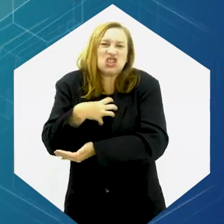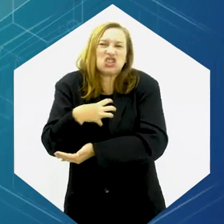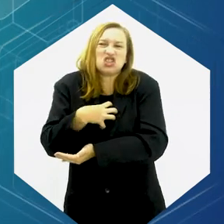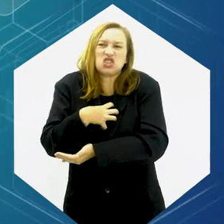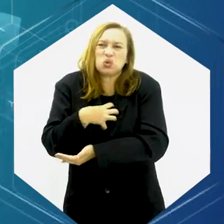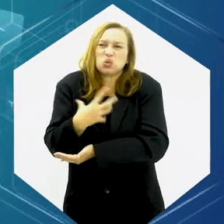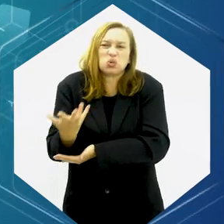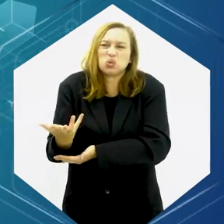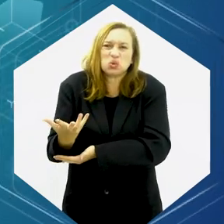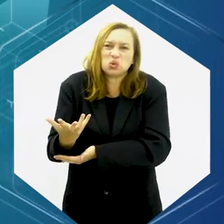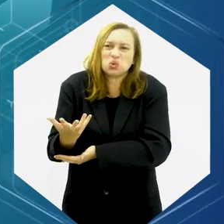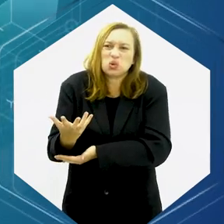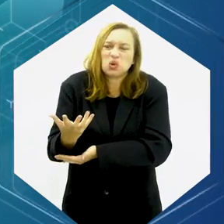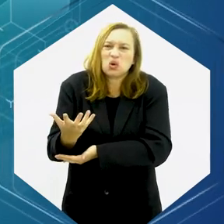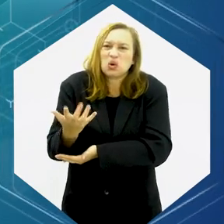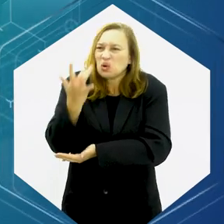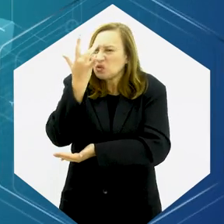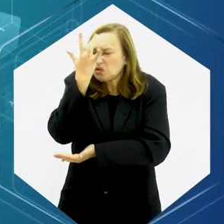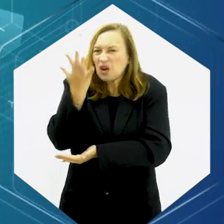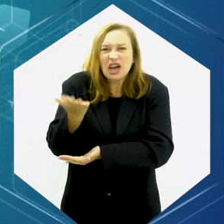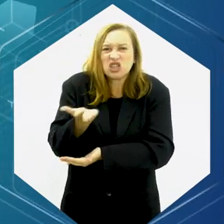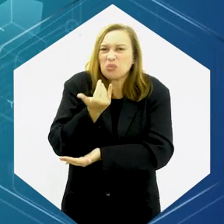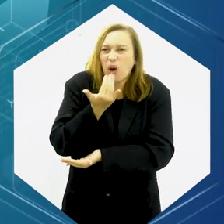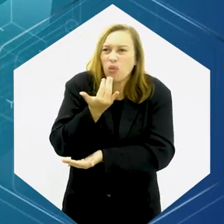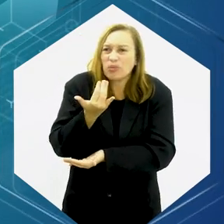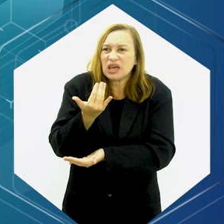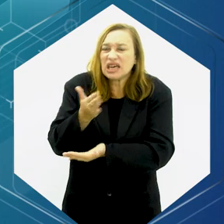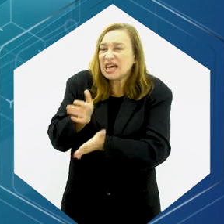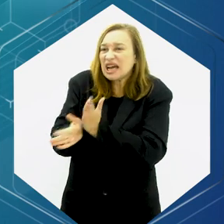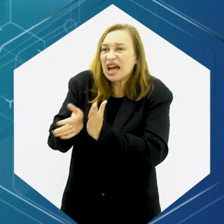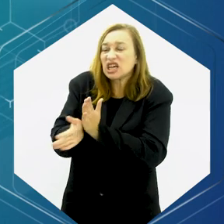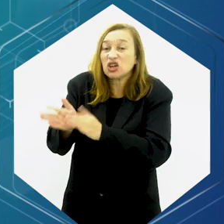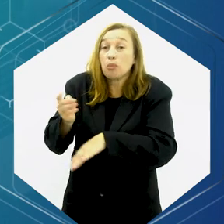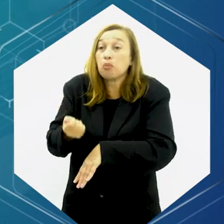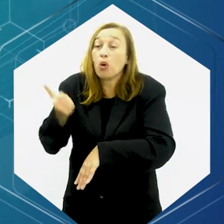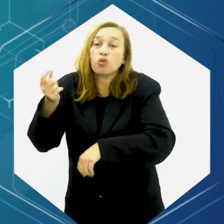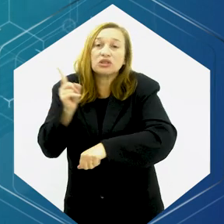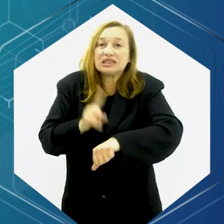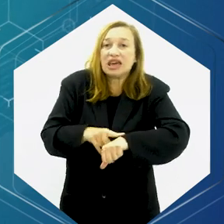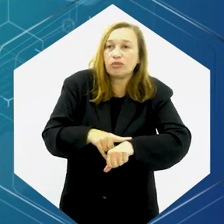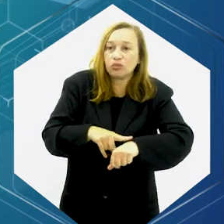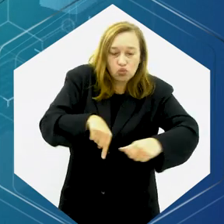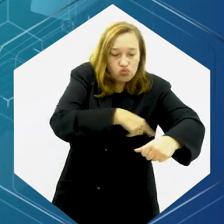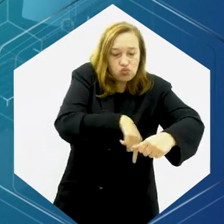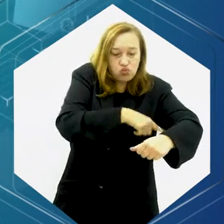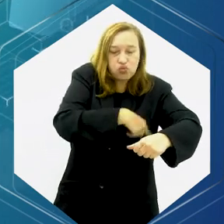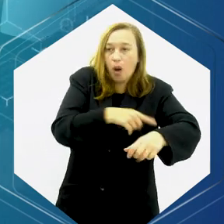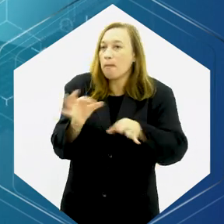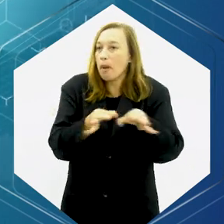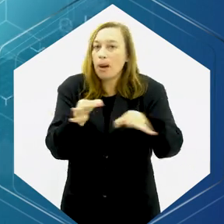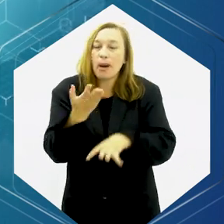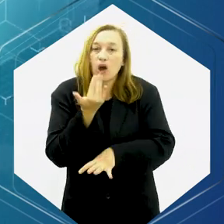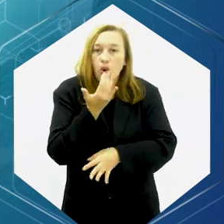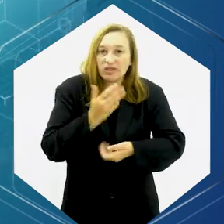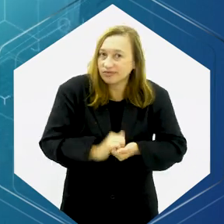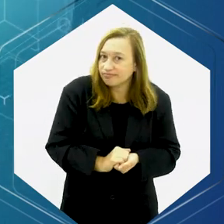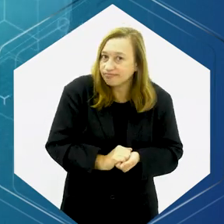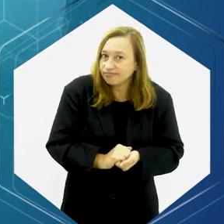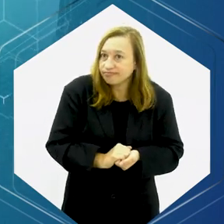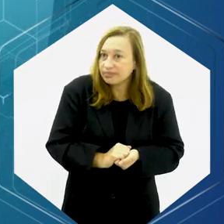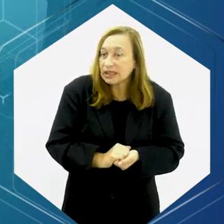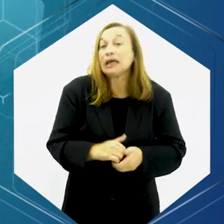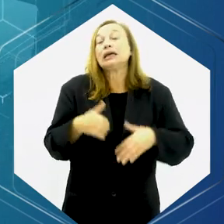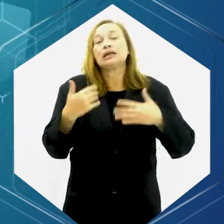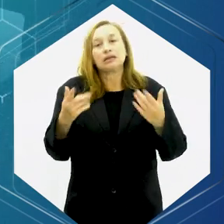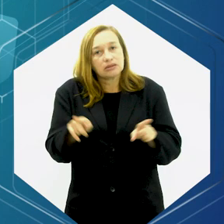sentido de de de ser mais fácil então você gasta menos tempos em em epar